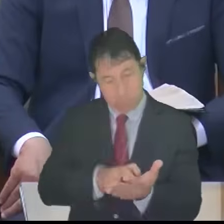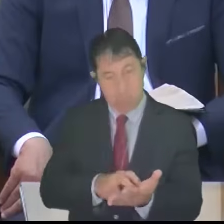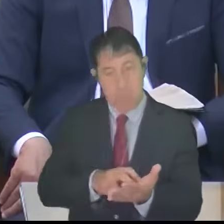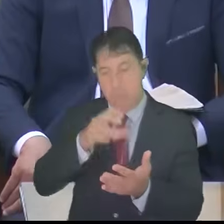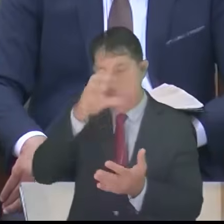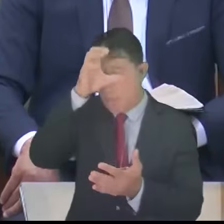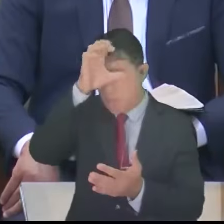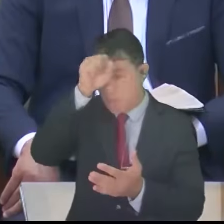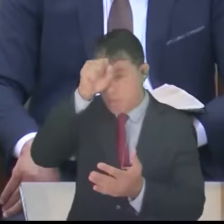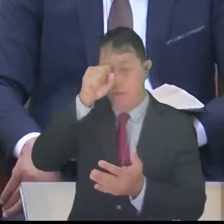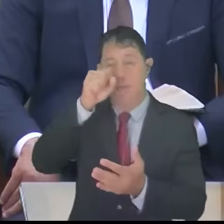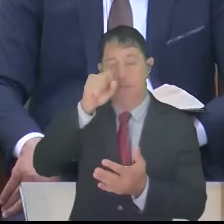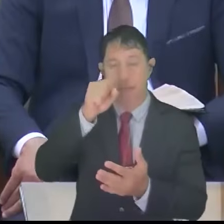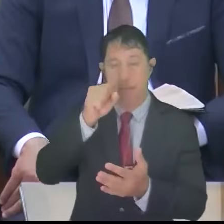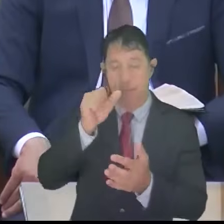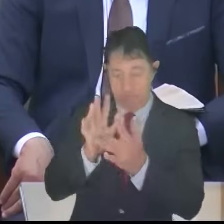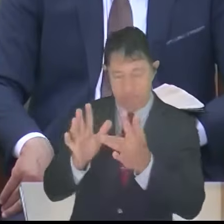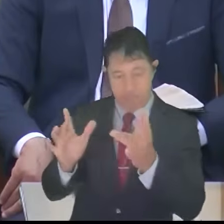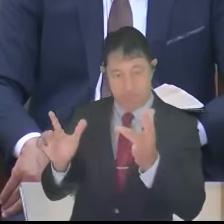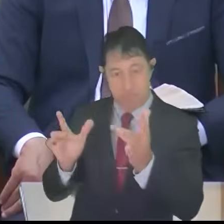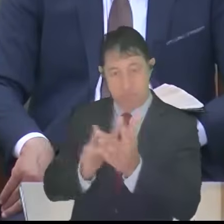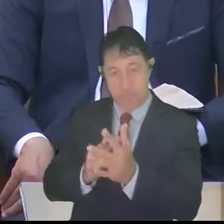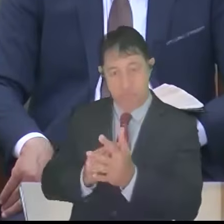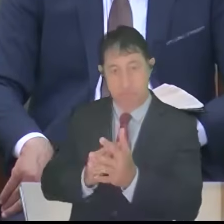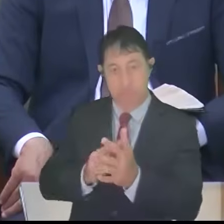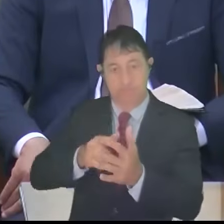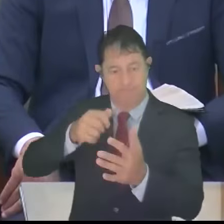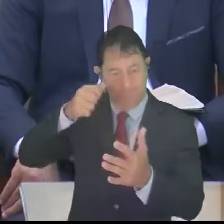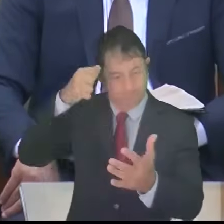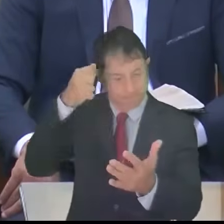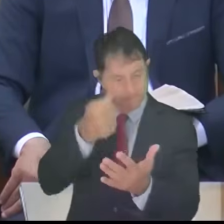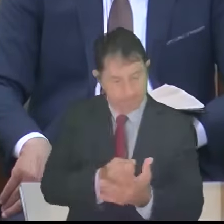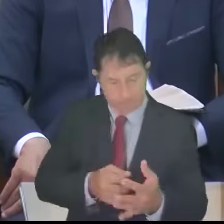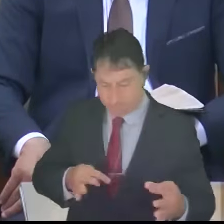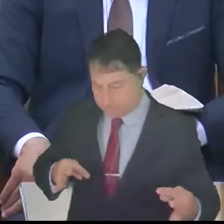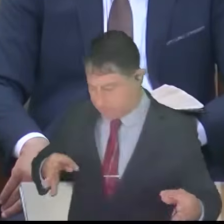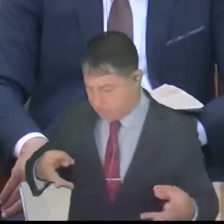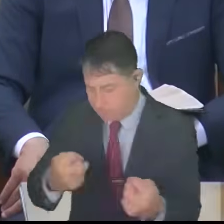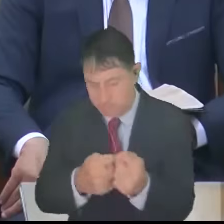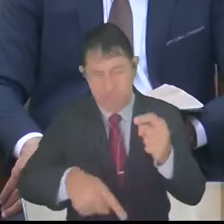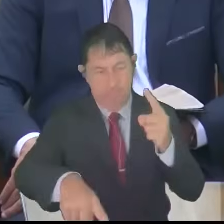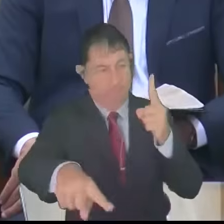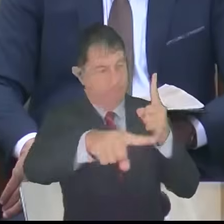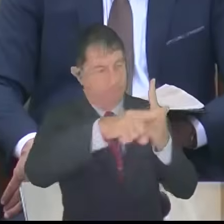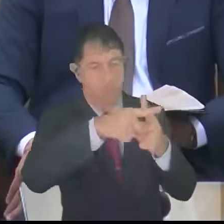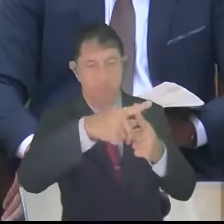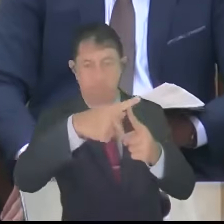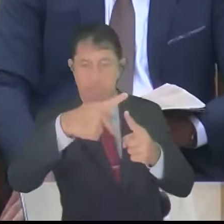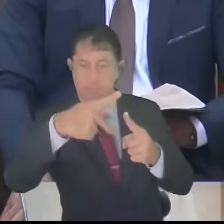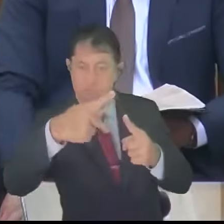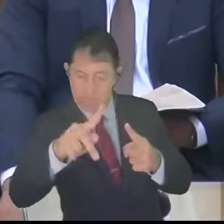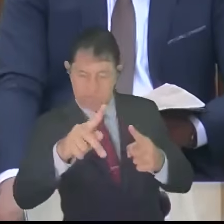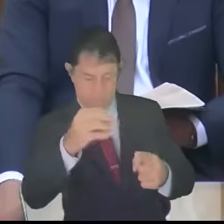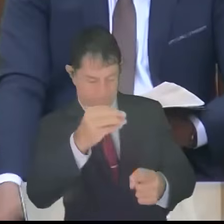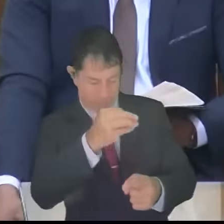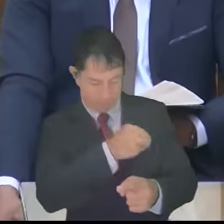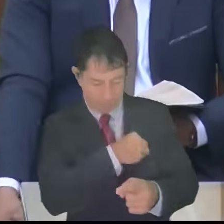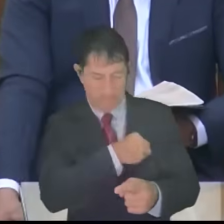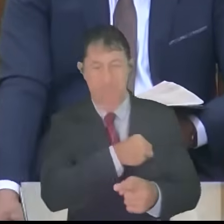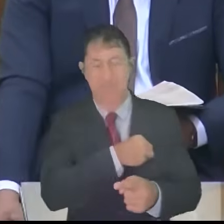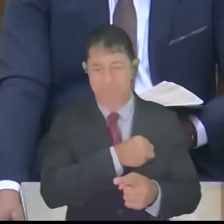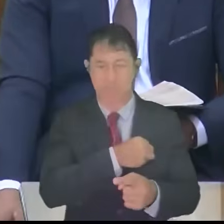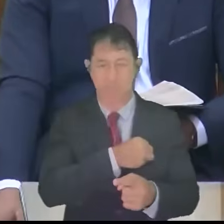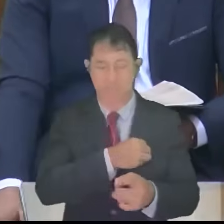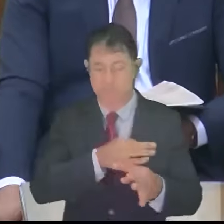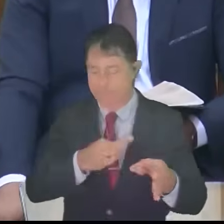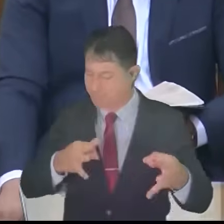Ele pagou tudo na cruz do Calvário, todos os seus pecados, todas as suas dívidas, todas as